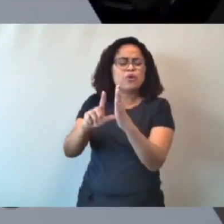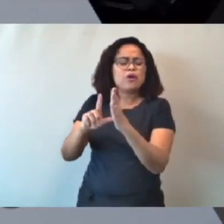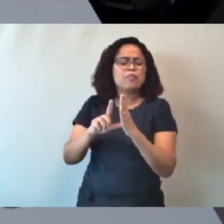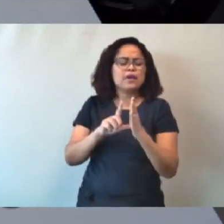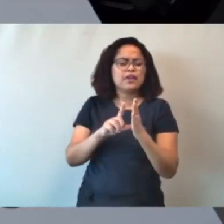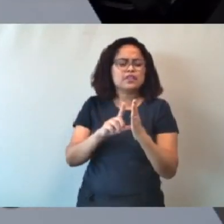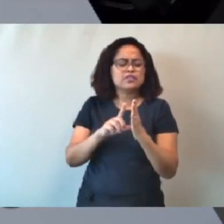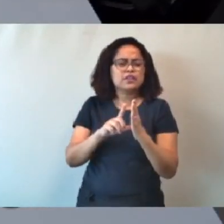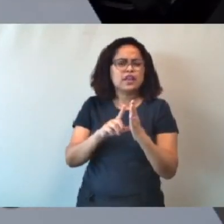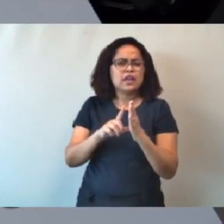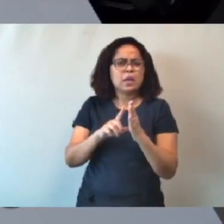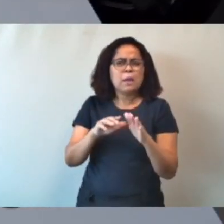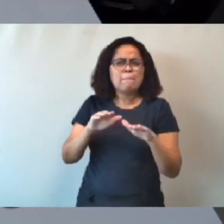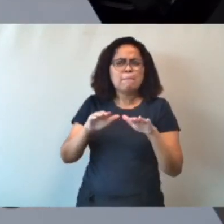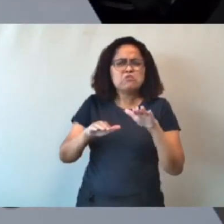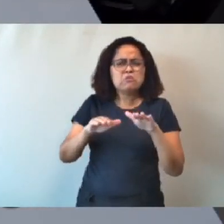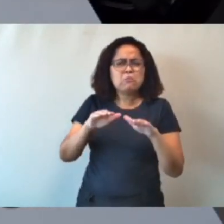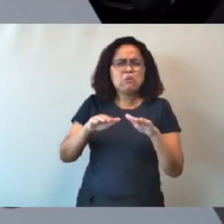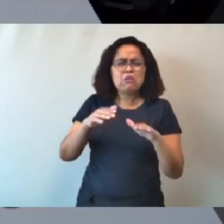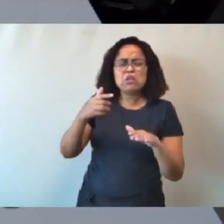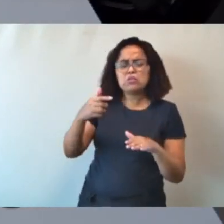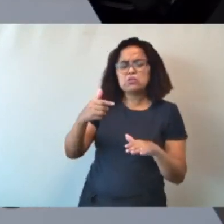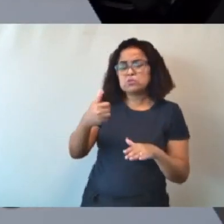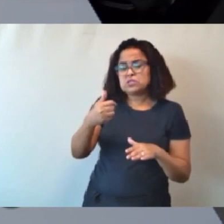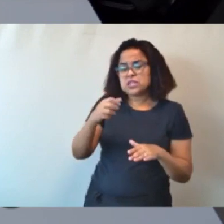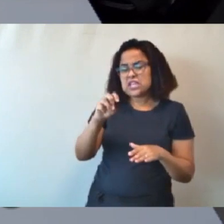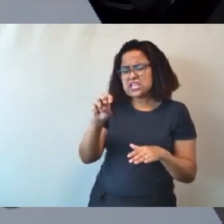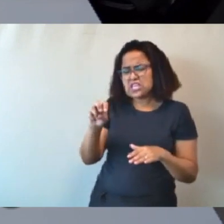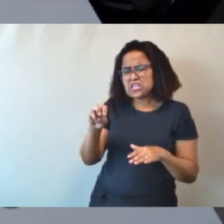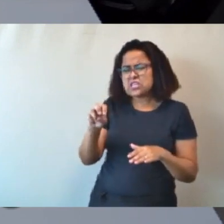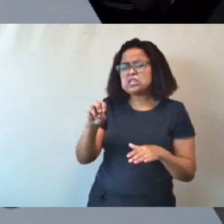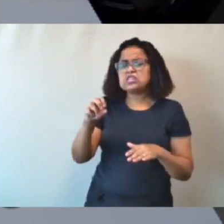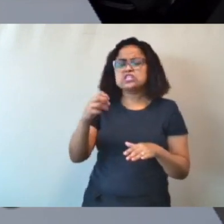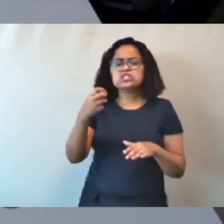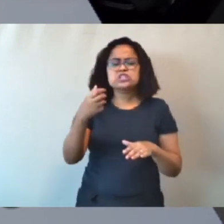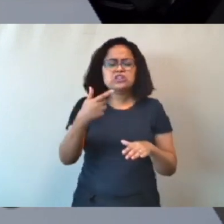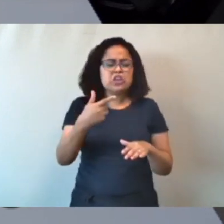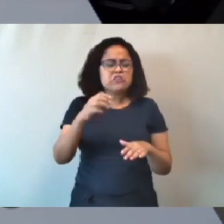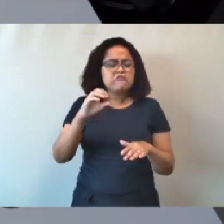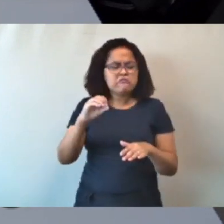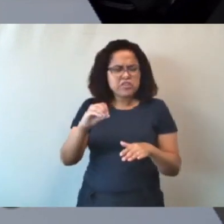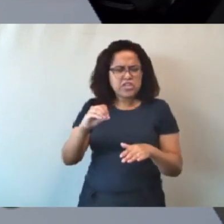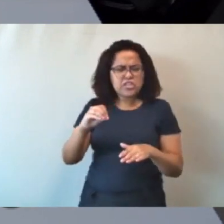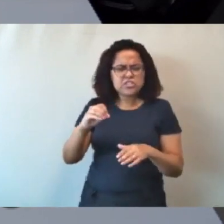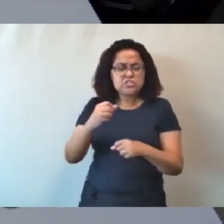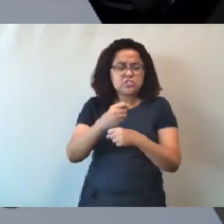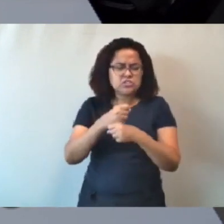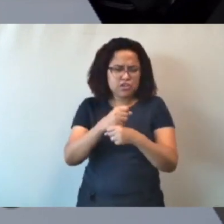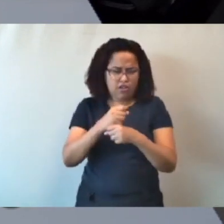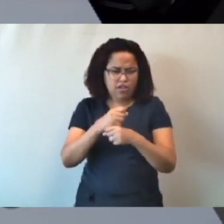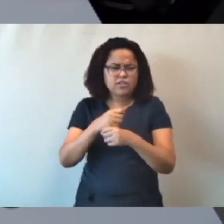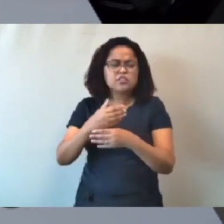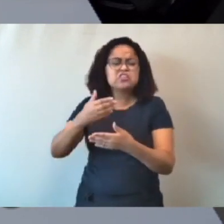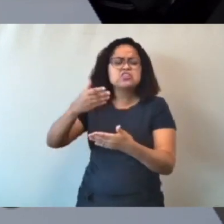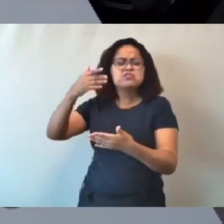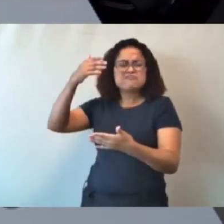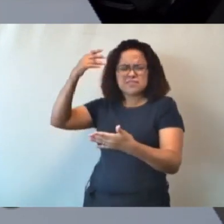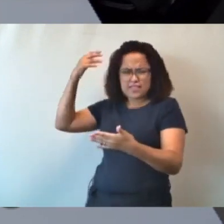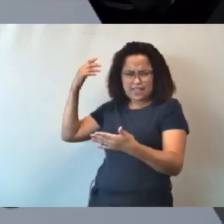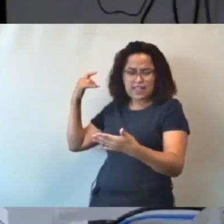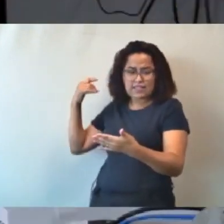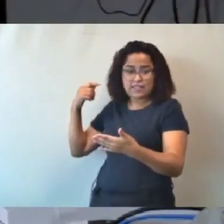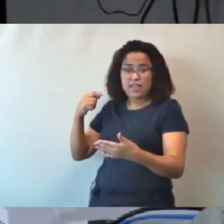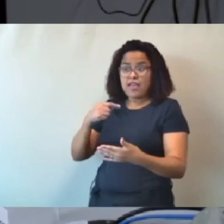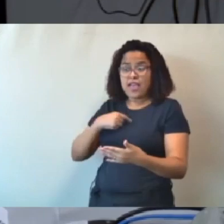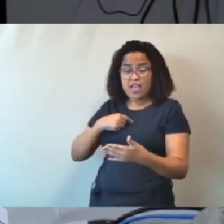atrás ou algo assim, tudo que você queria fazer, você tinha que vir no centro. Eu moro lá no Barreiro e